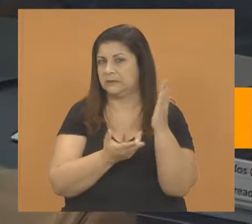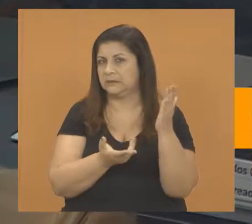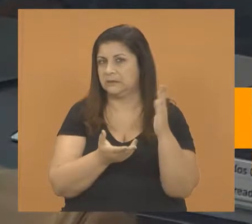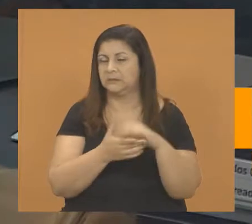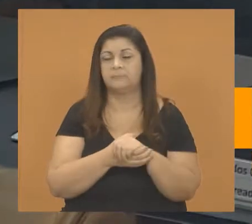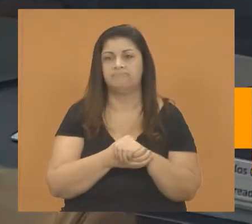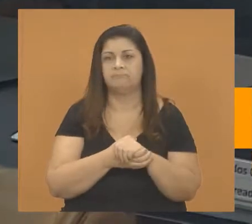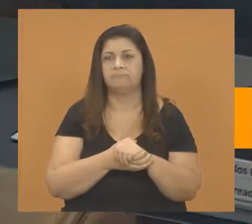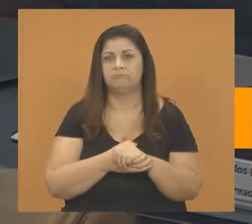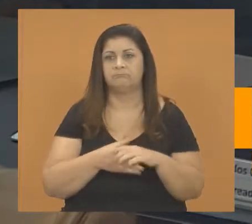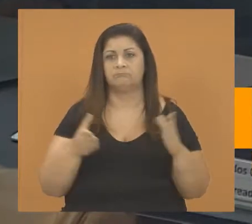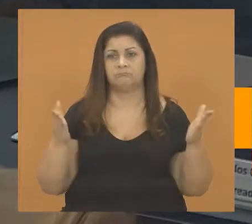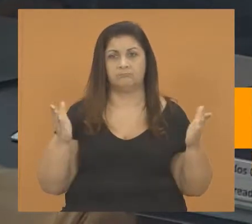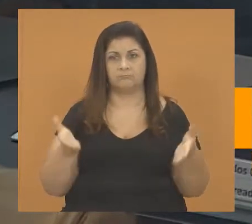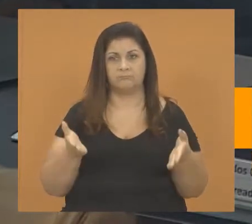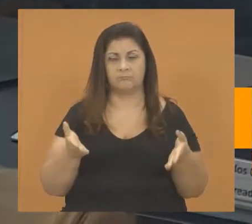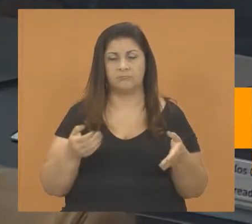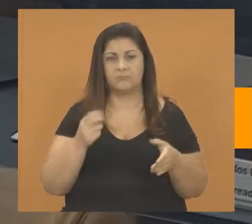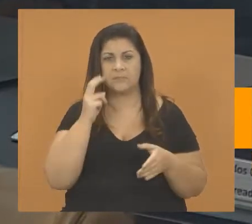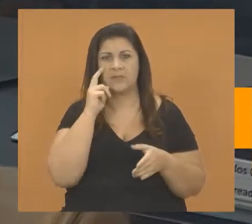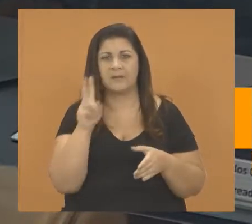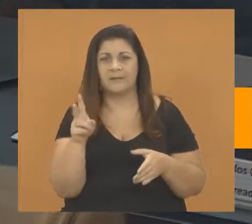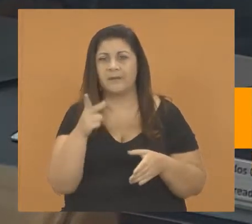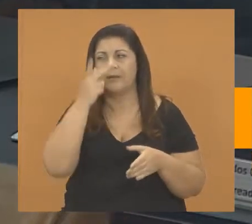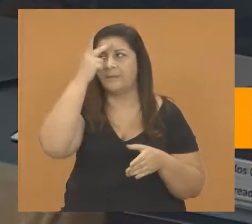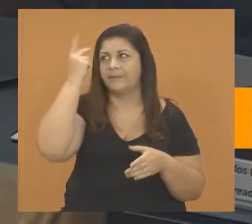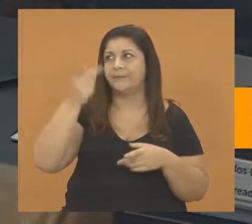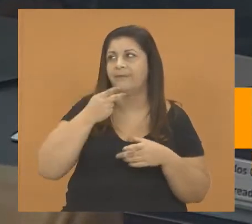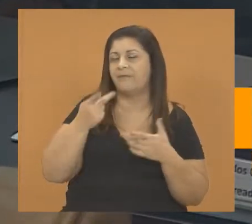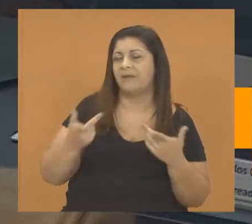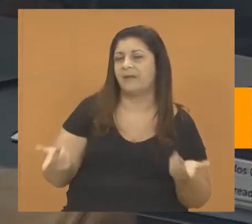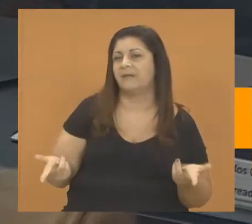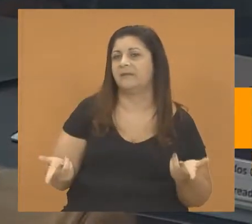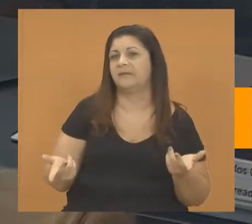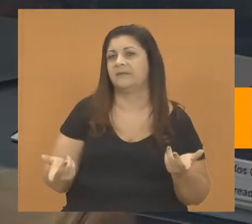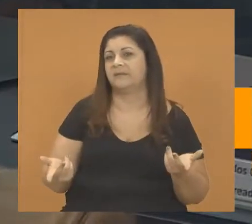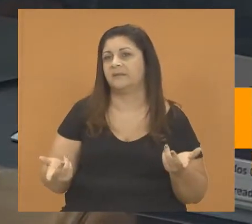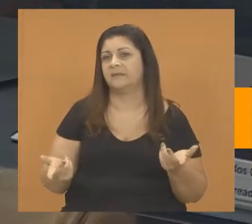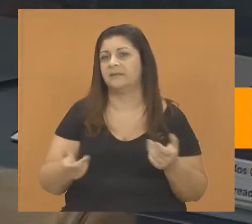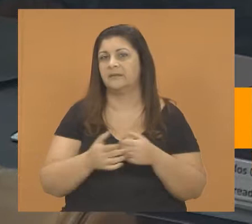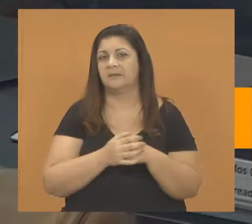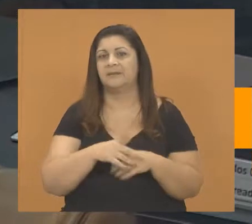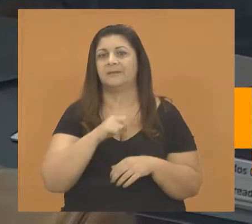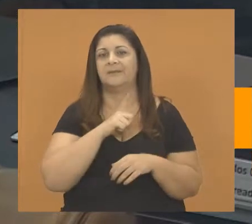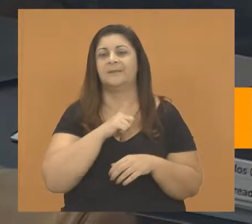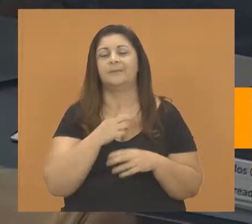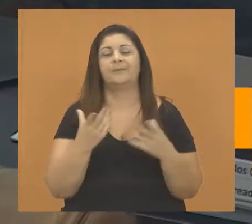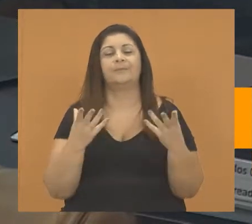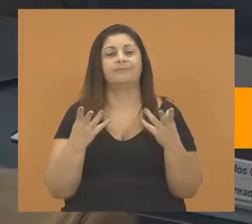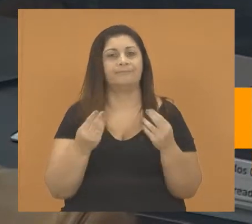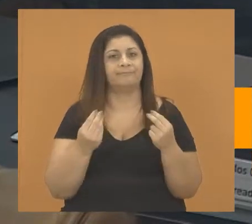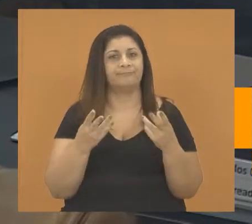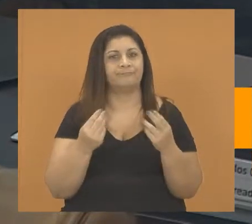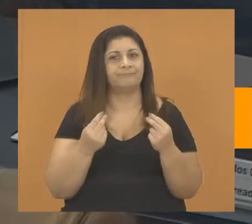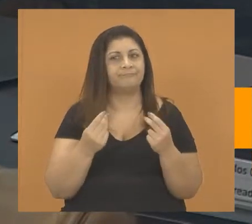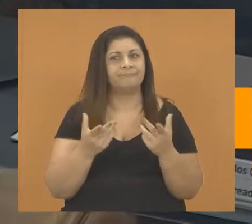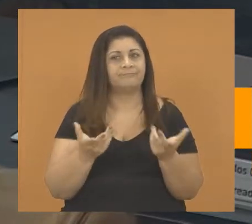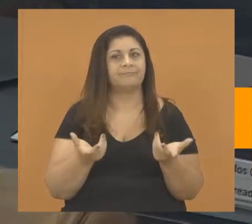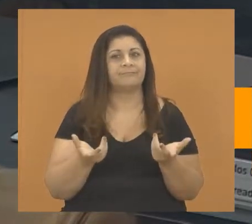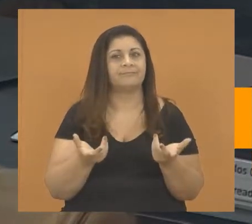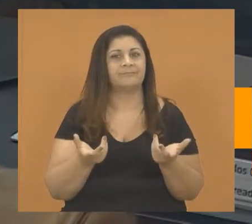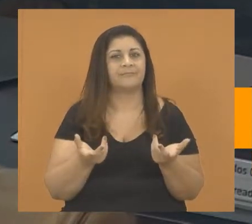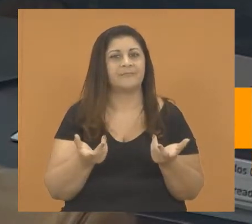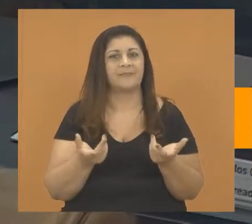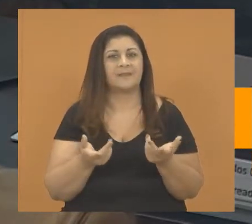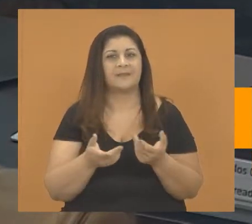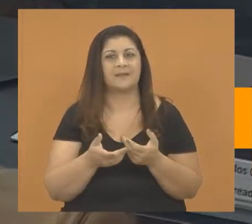a gente já se vê alguns comentários entre alguns funcionários que infelizmente tem muitos que estão aí pegando